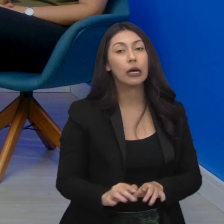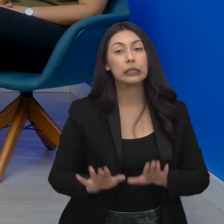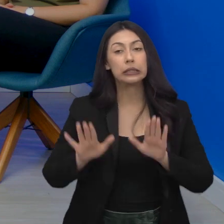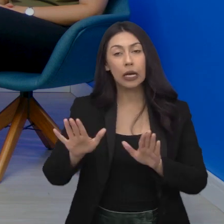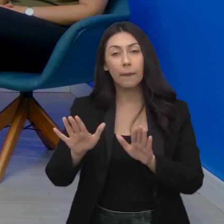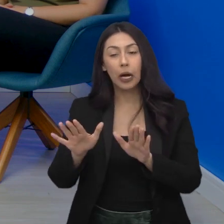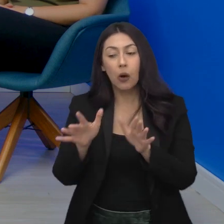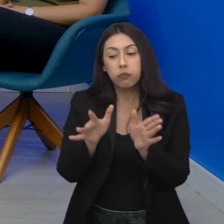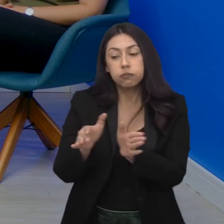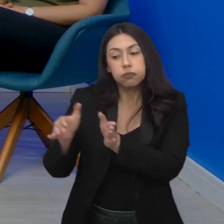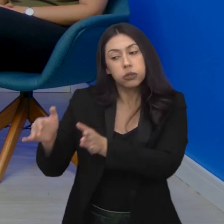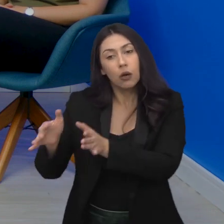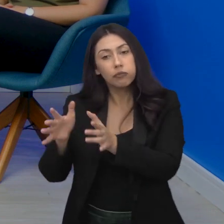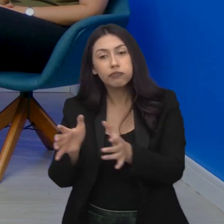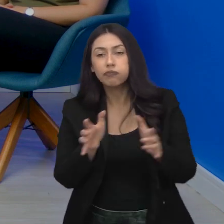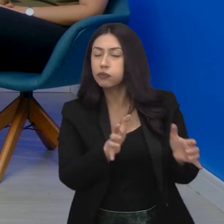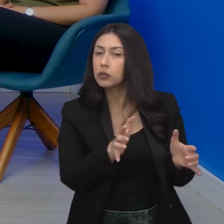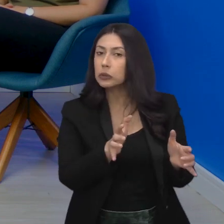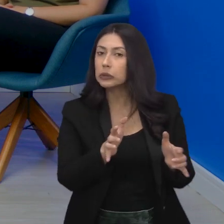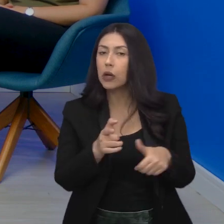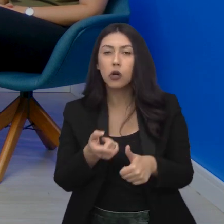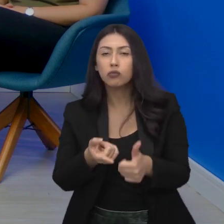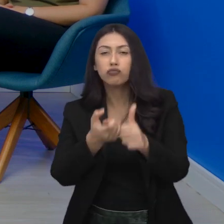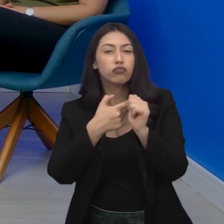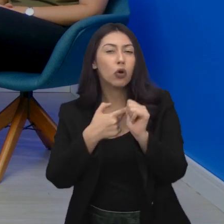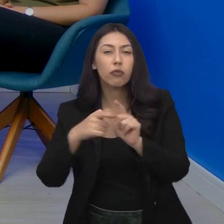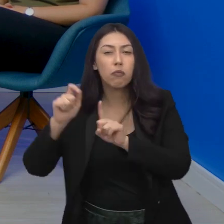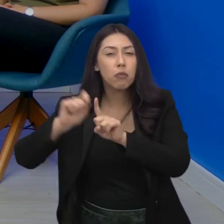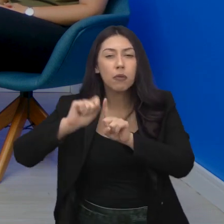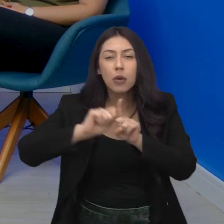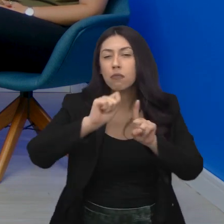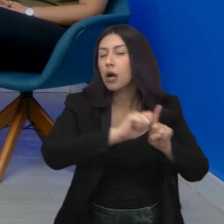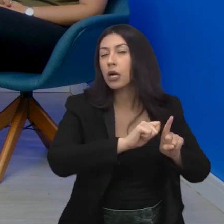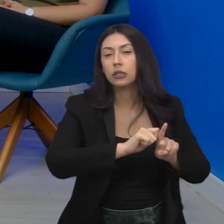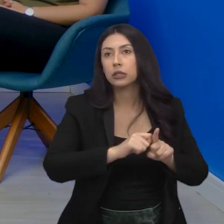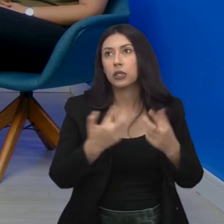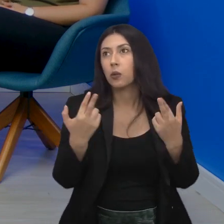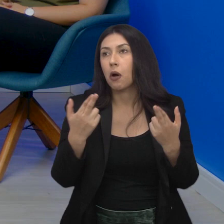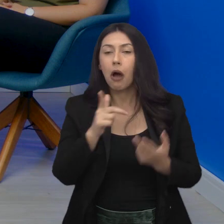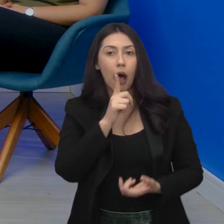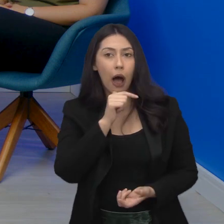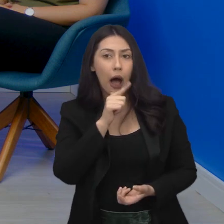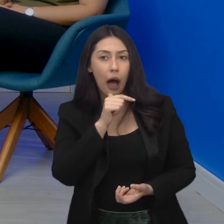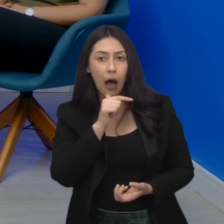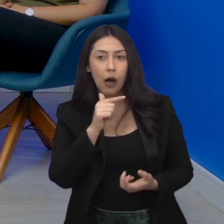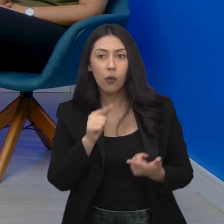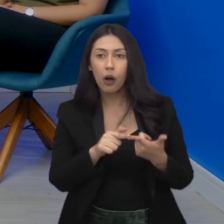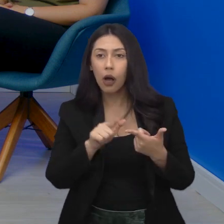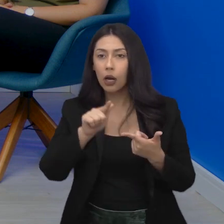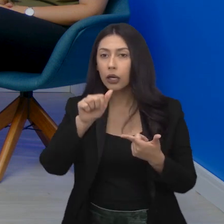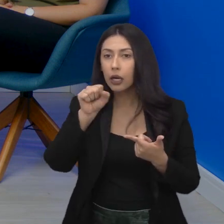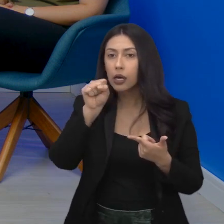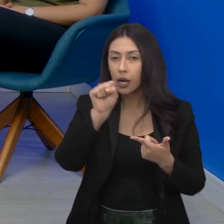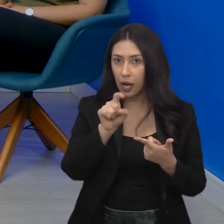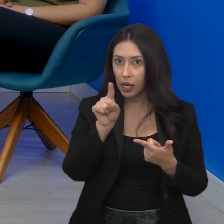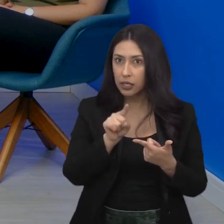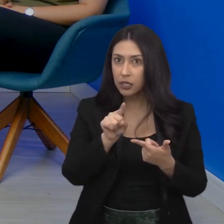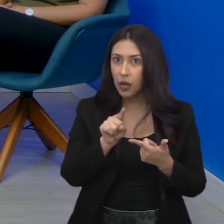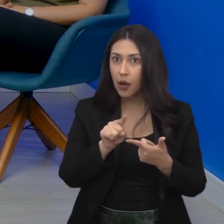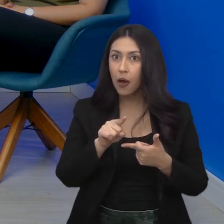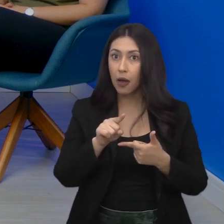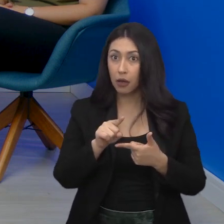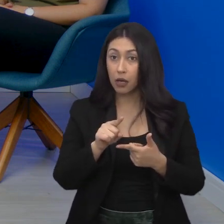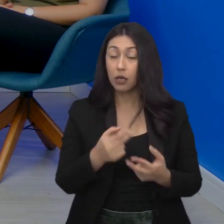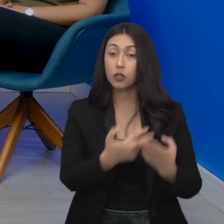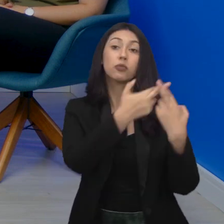né, Marina? No caso, essas contas mensais ali, né, no caso da água e do gás, por exemplo, você explicou que são